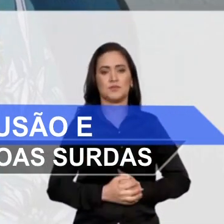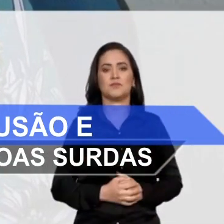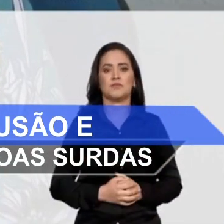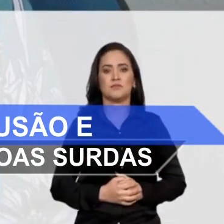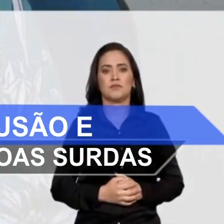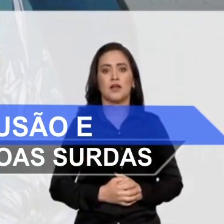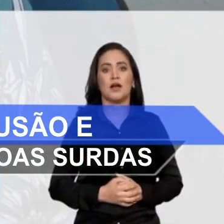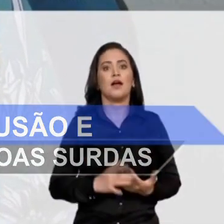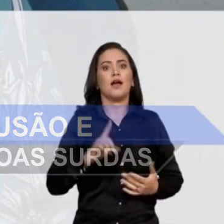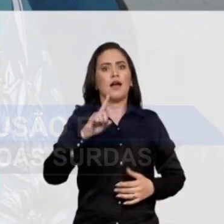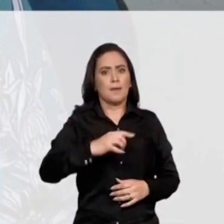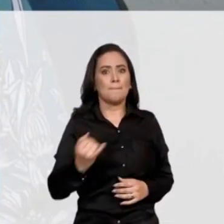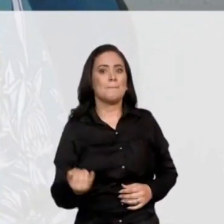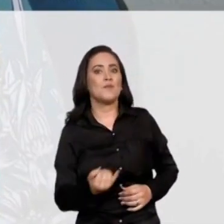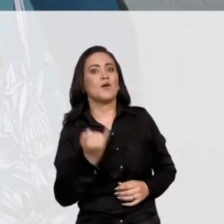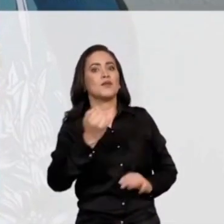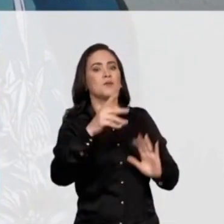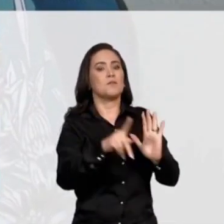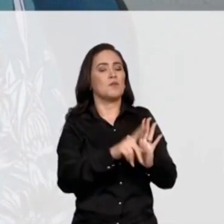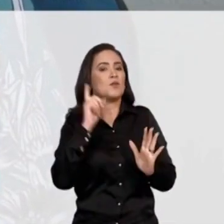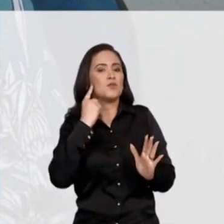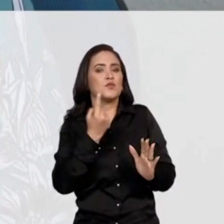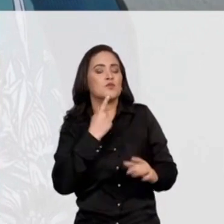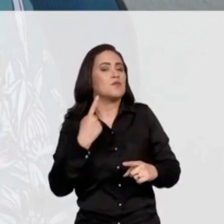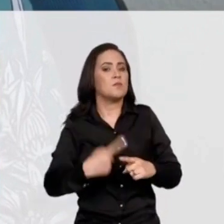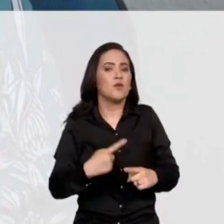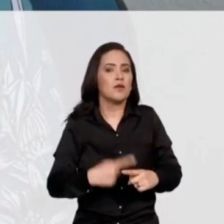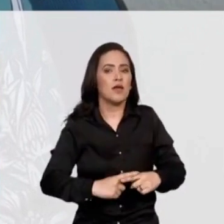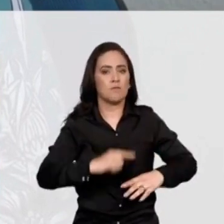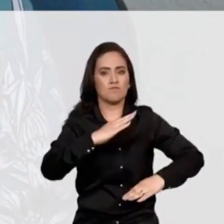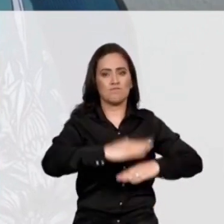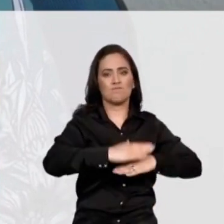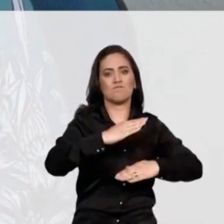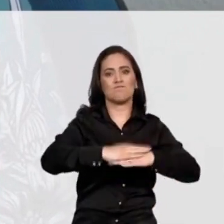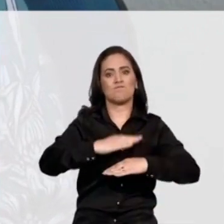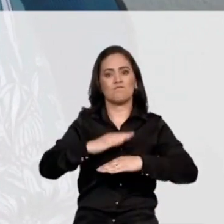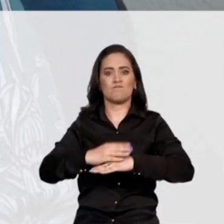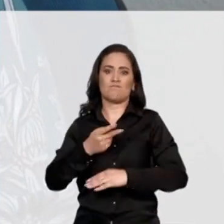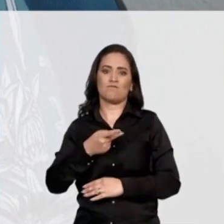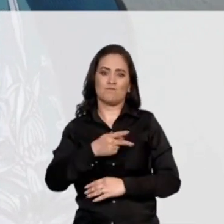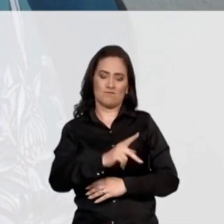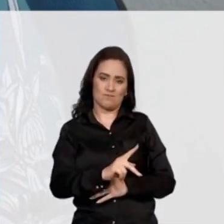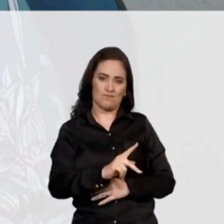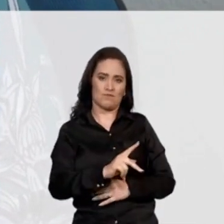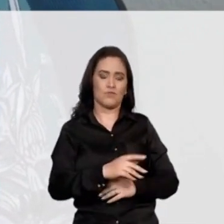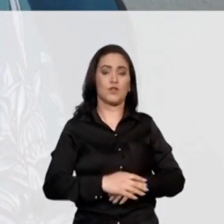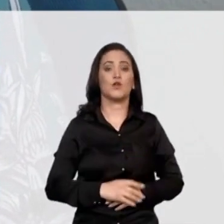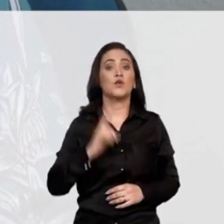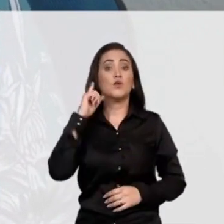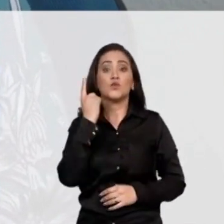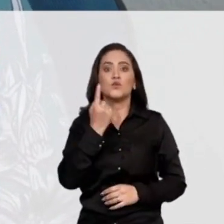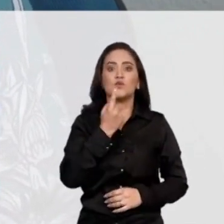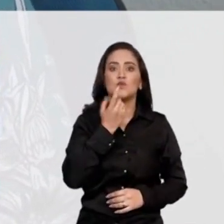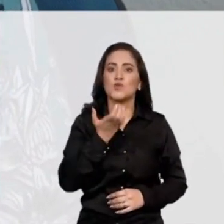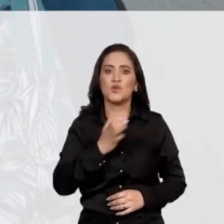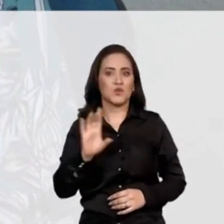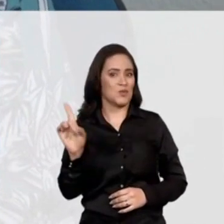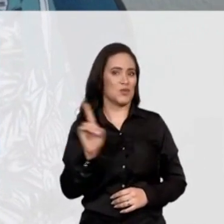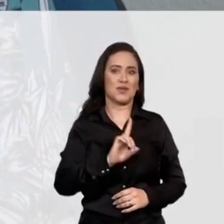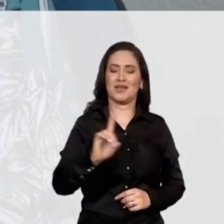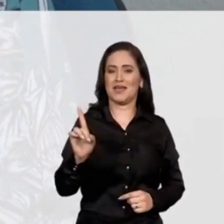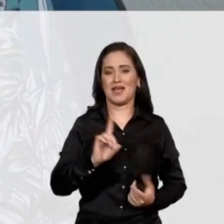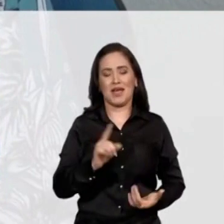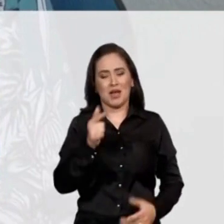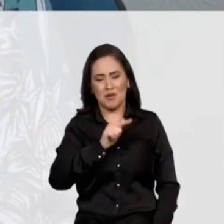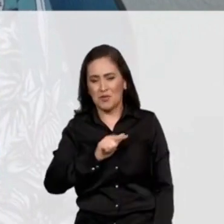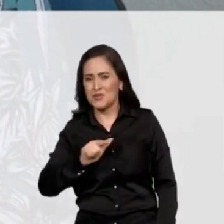para as pessoas surdas é da autonomia, de dar independência. Os surdos não